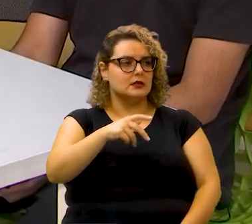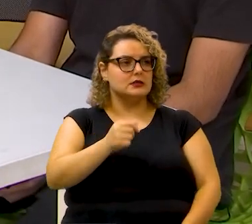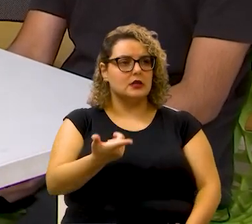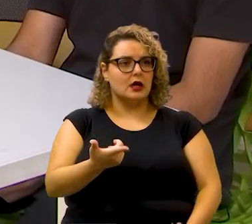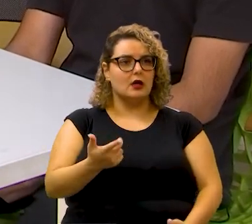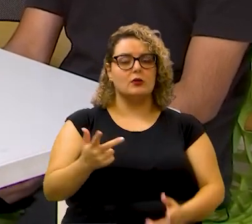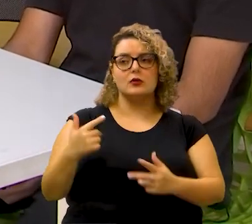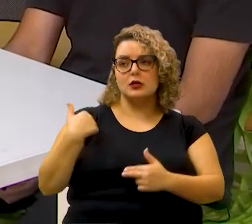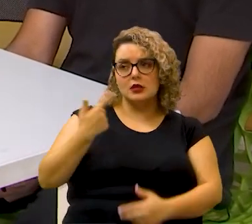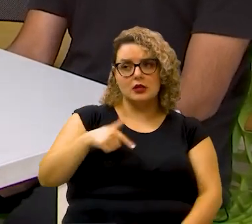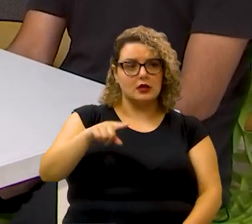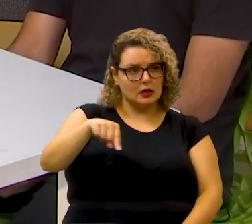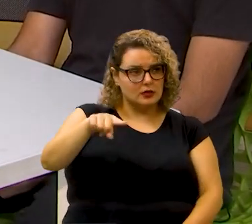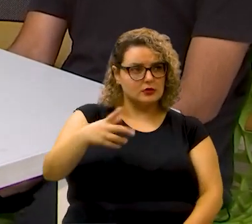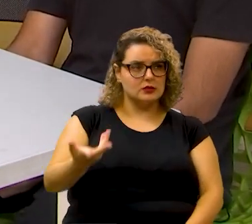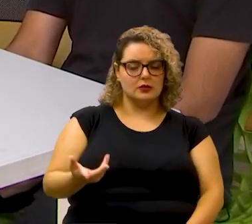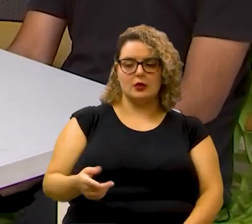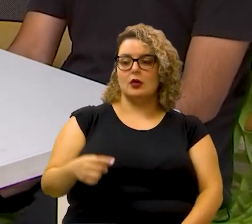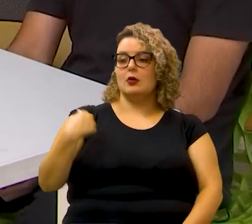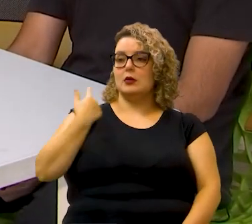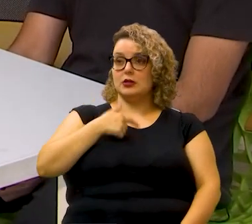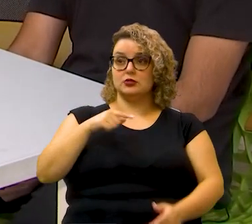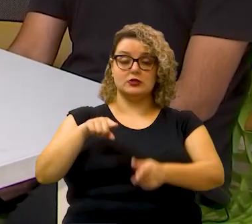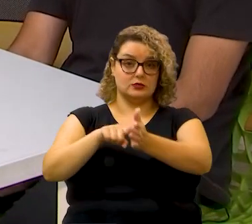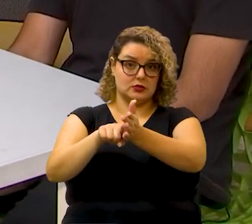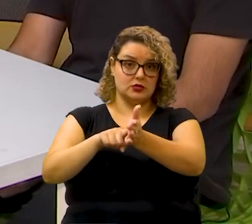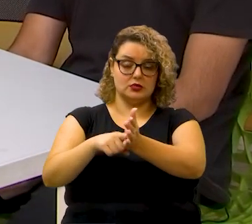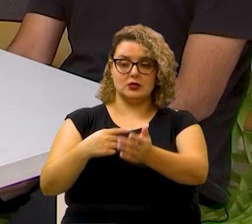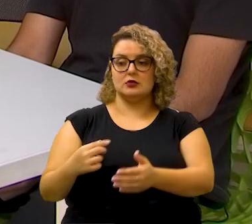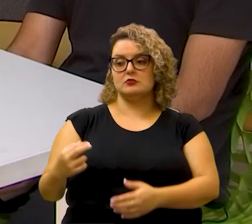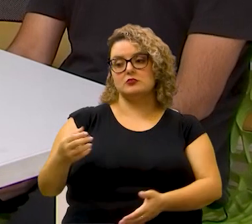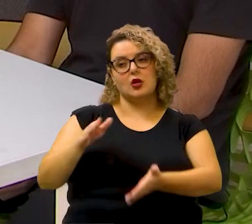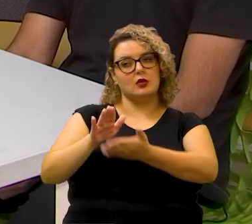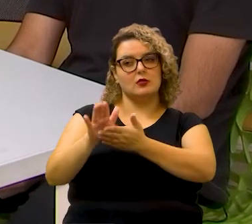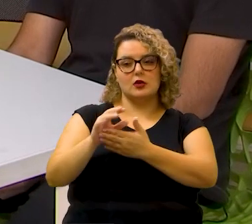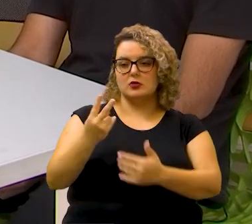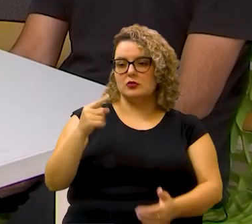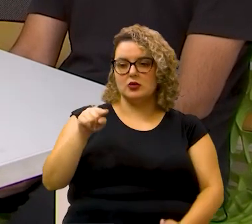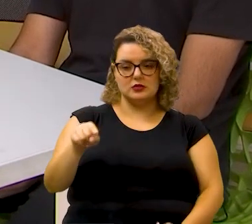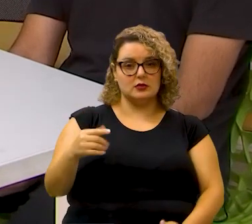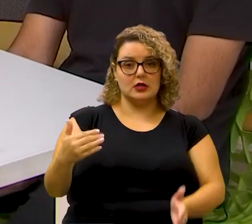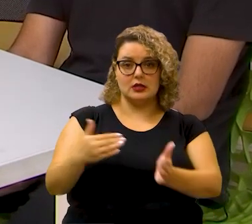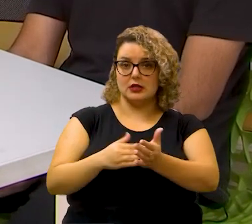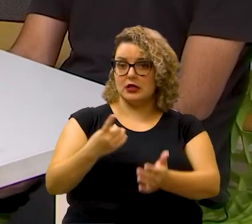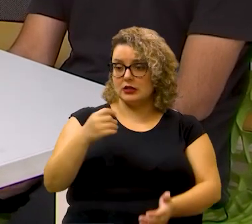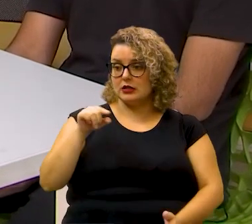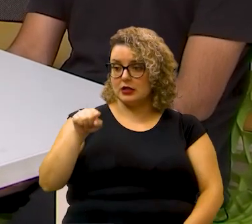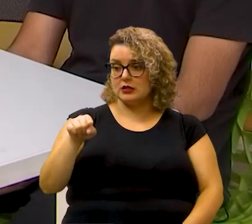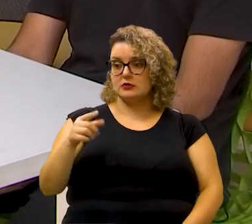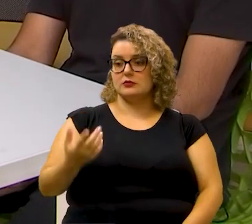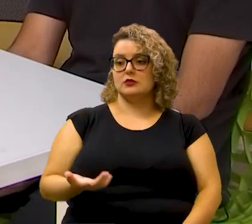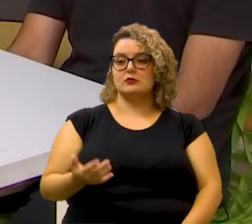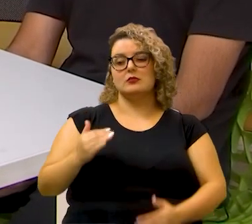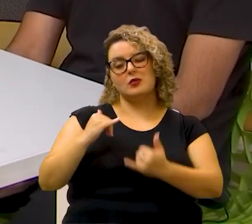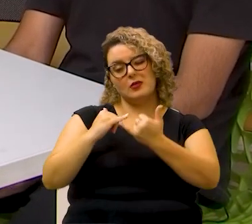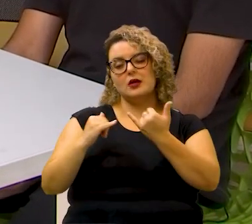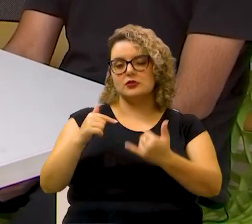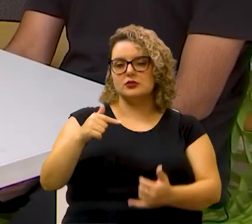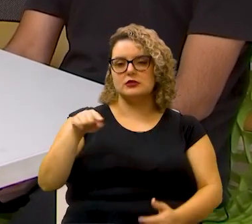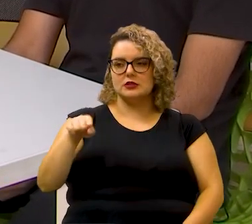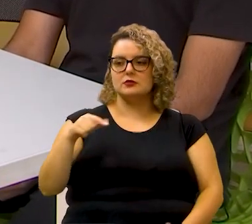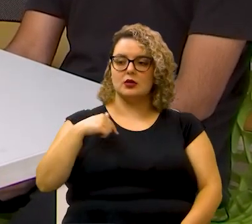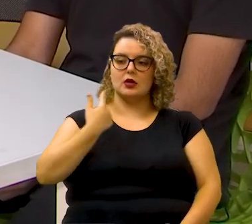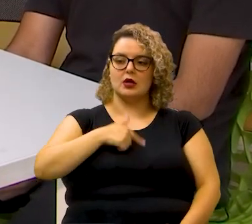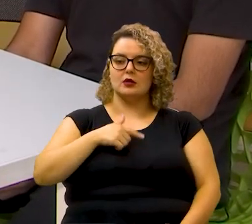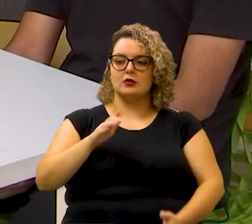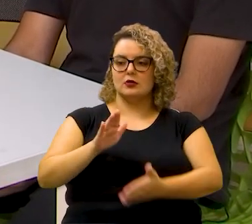a de vocês? Pelas nossas pesquisas, uma estação comercial custa em torno de R$2.000 a R$10.000, em média R$7.000.